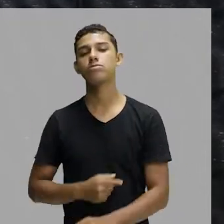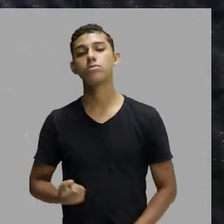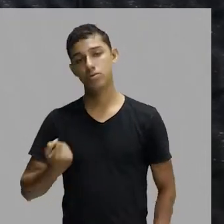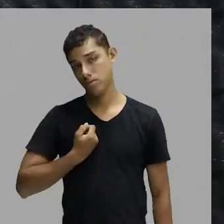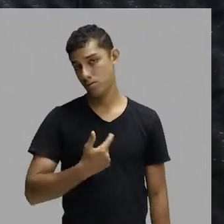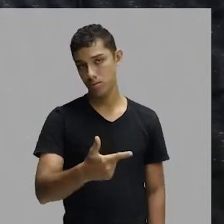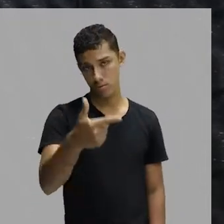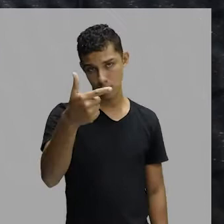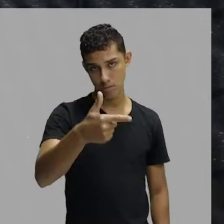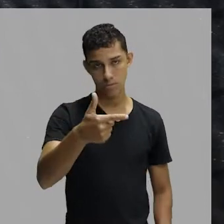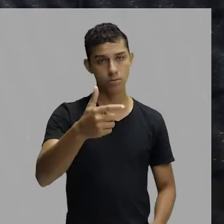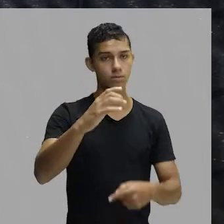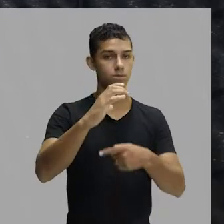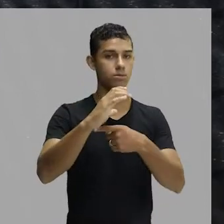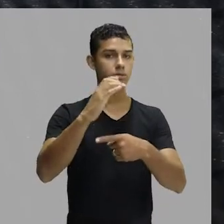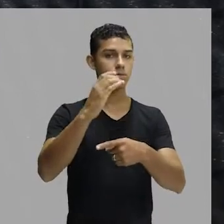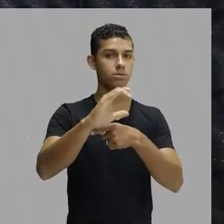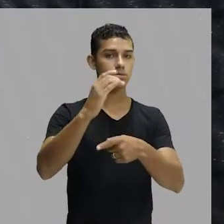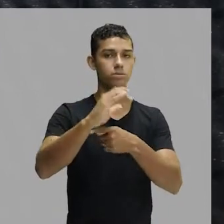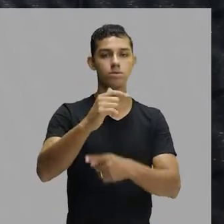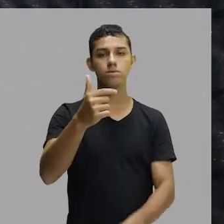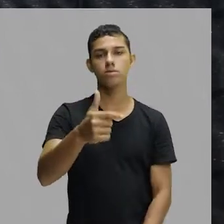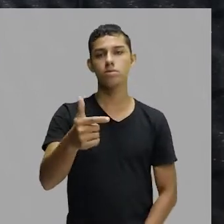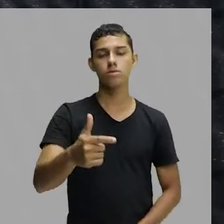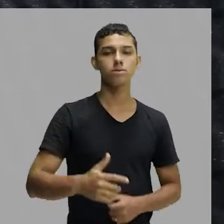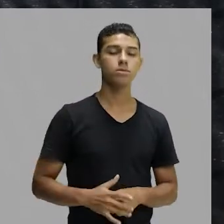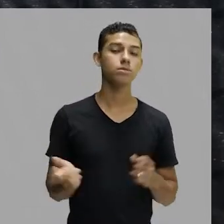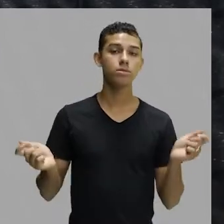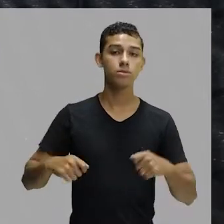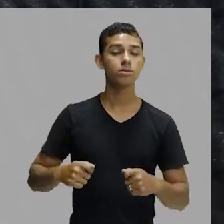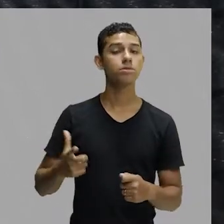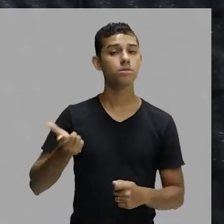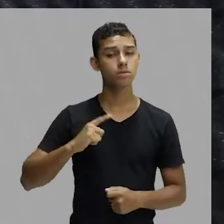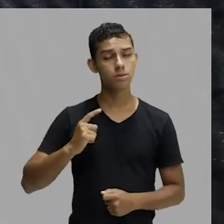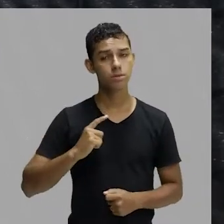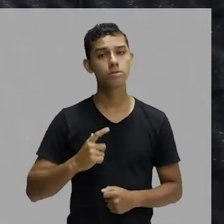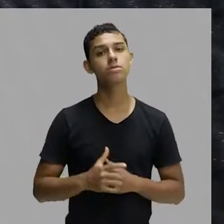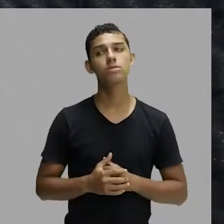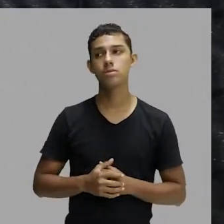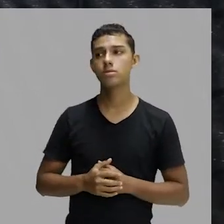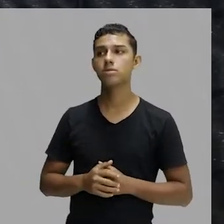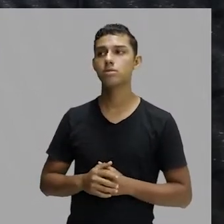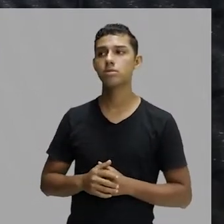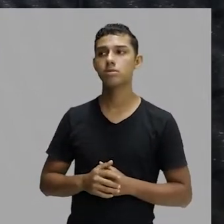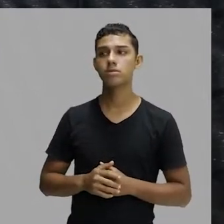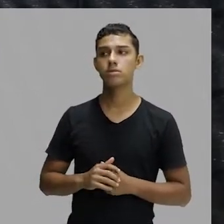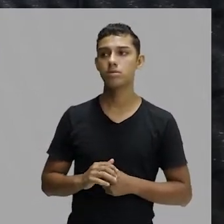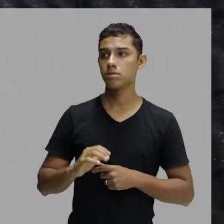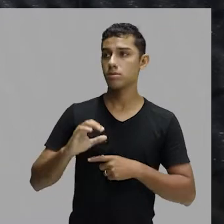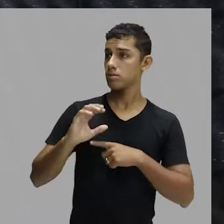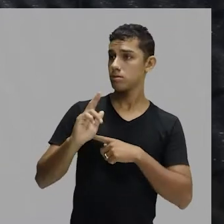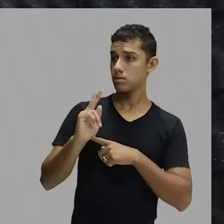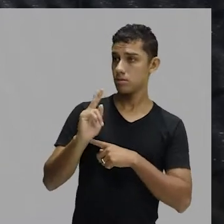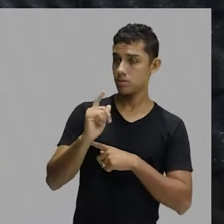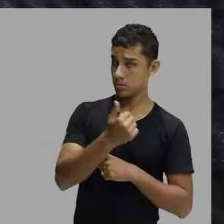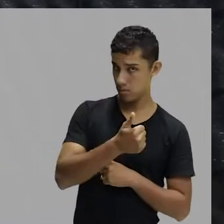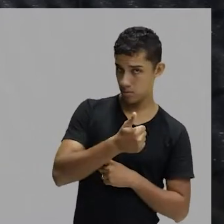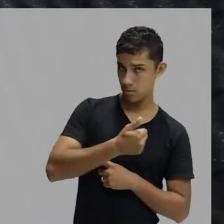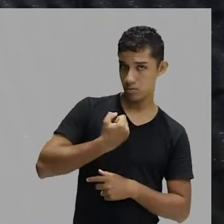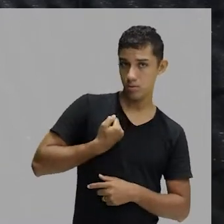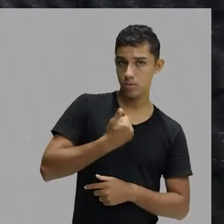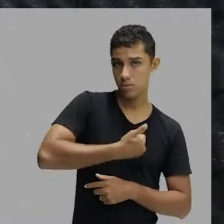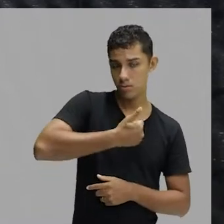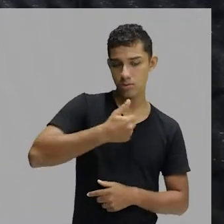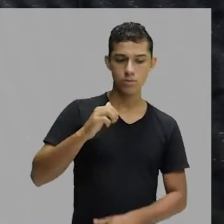turma? No carbono 2. Então, eu vou ter 1 hidroxi, 2